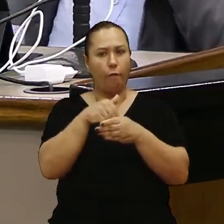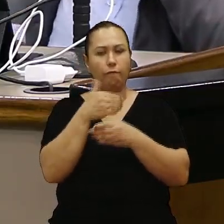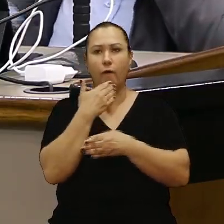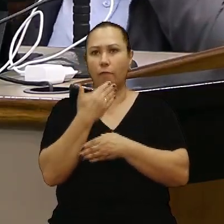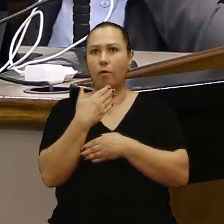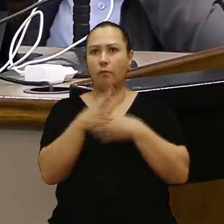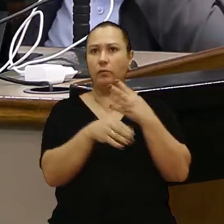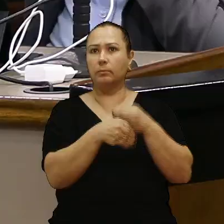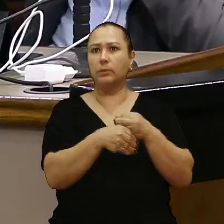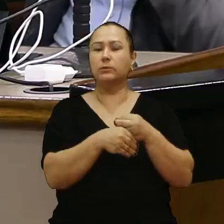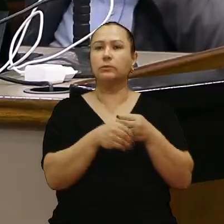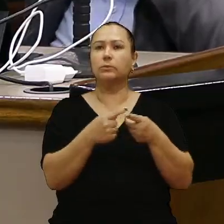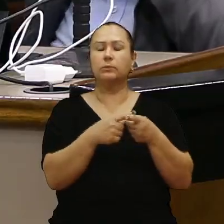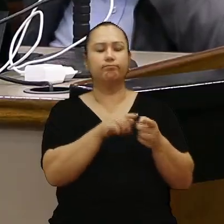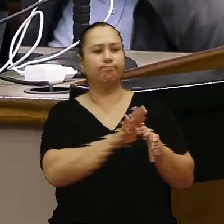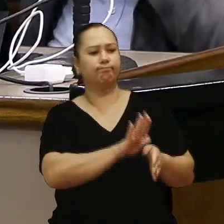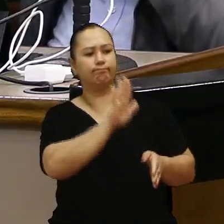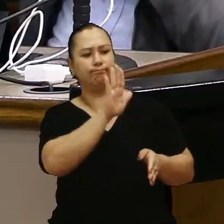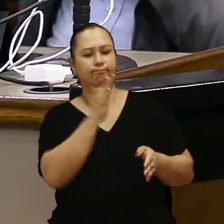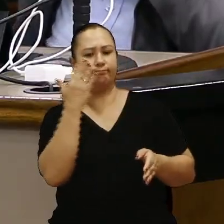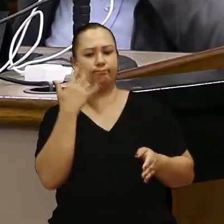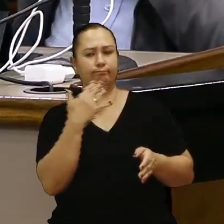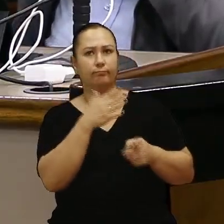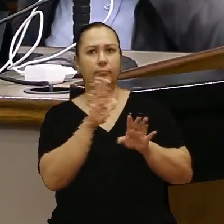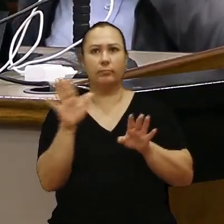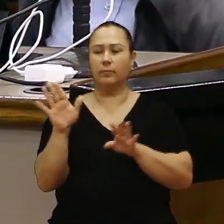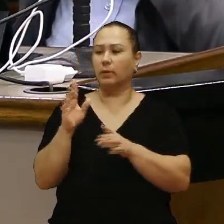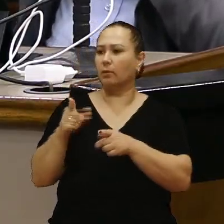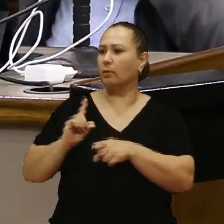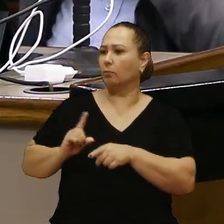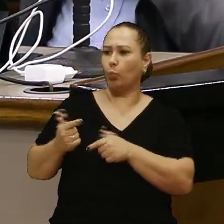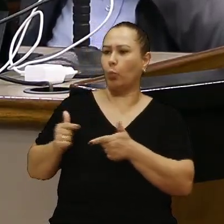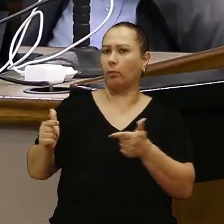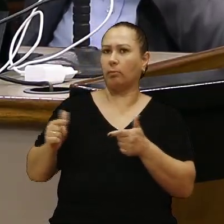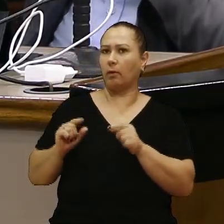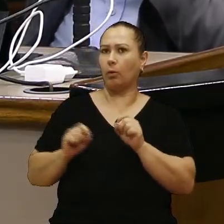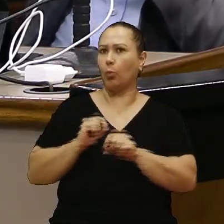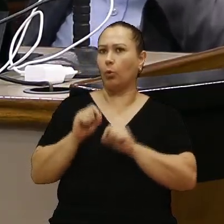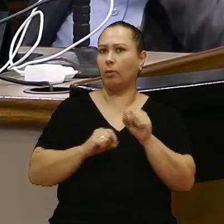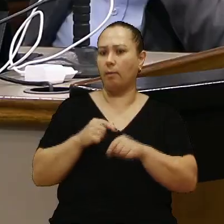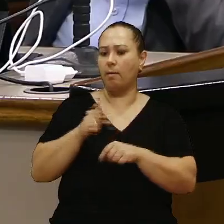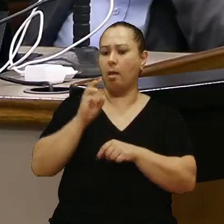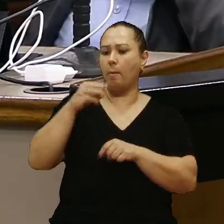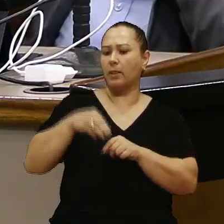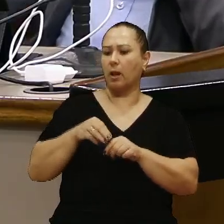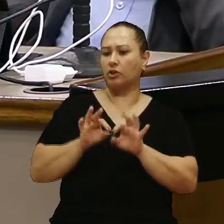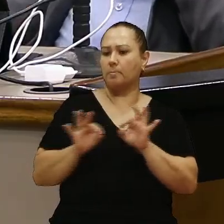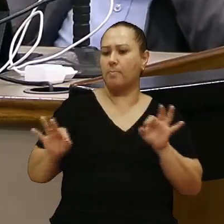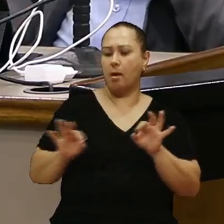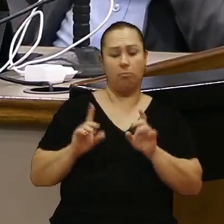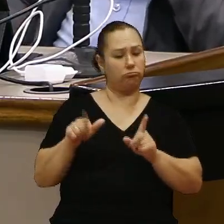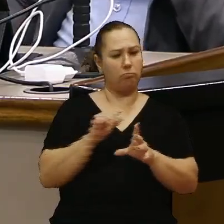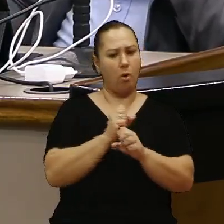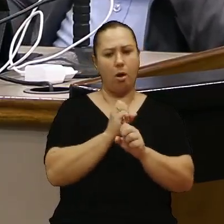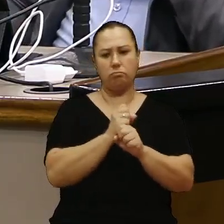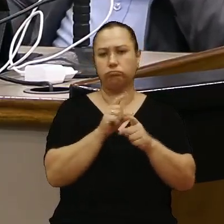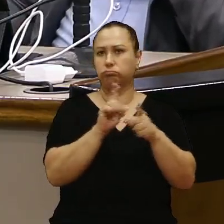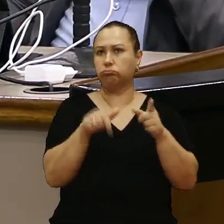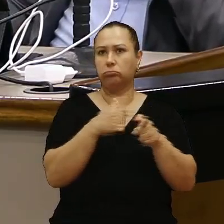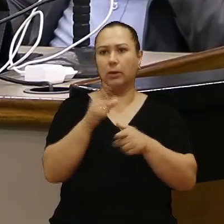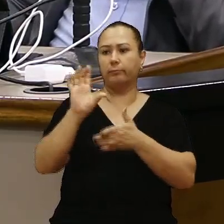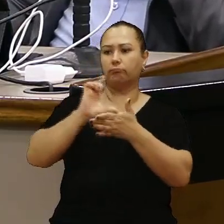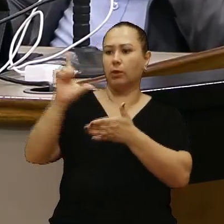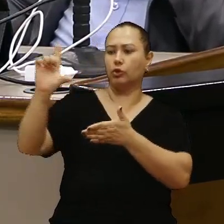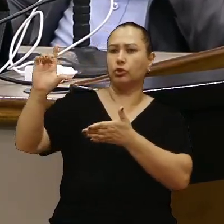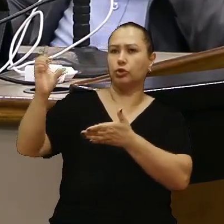emenda? Uma parte, vereadora assim, Dani. Que antes não ia ter aumento na quilometragem. O cálculo era aquele, ia ter o recurso e não